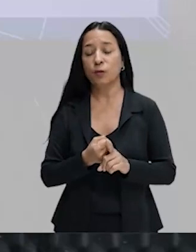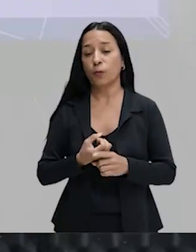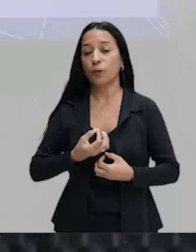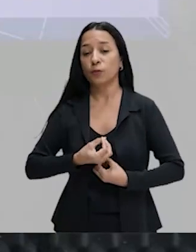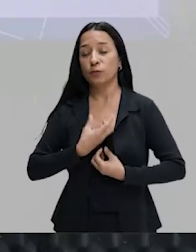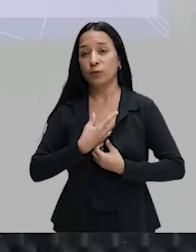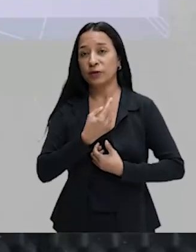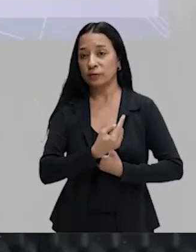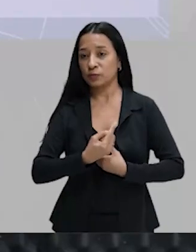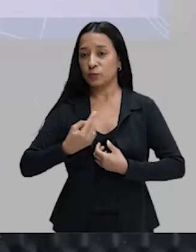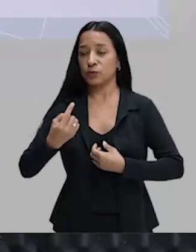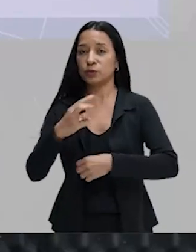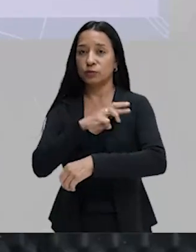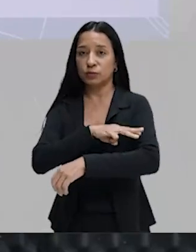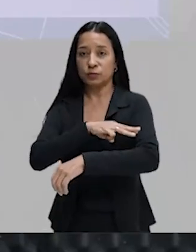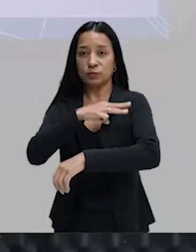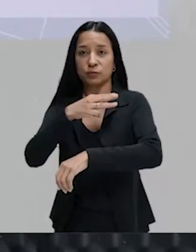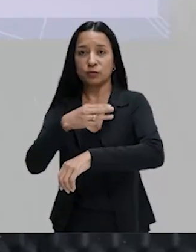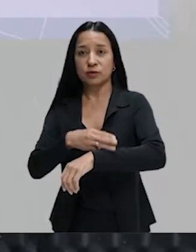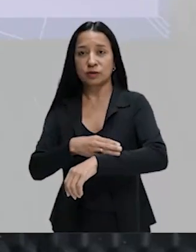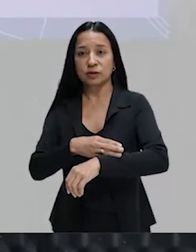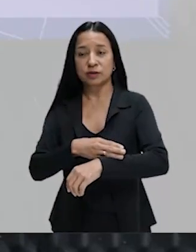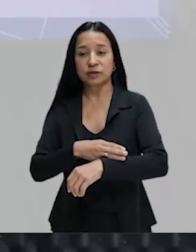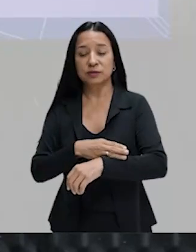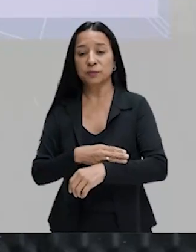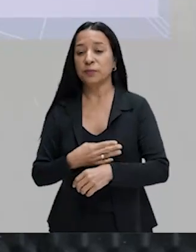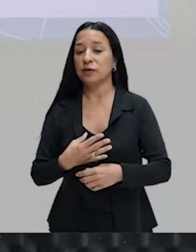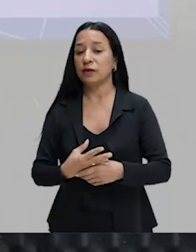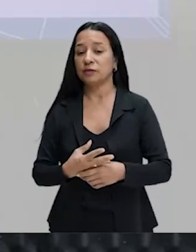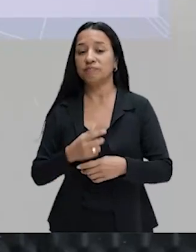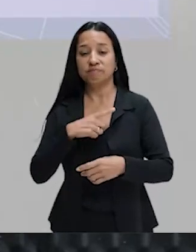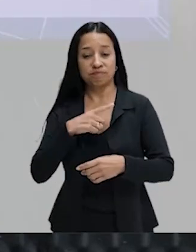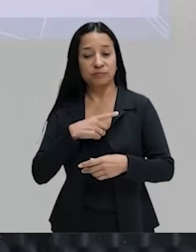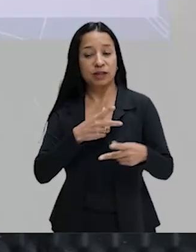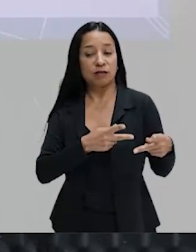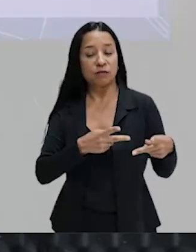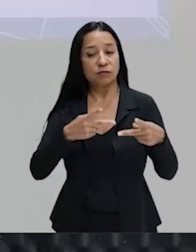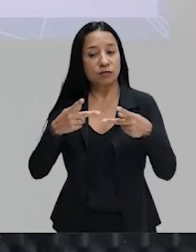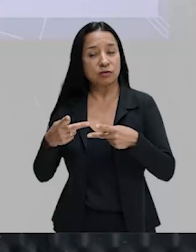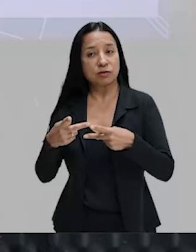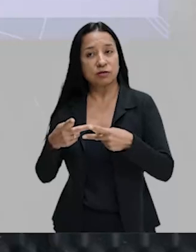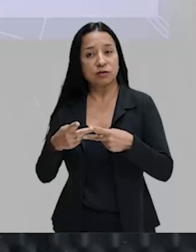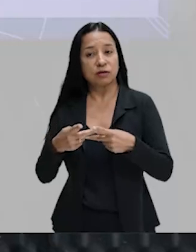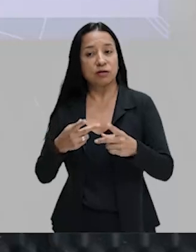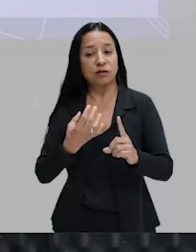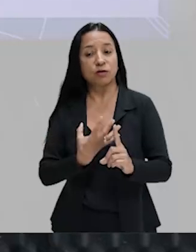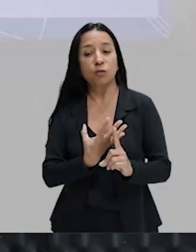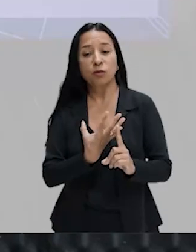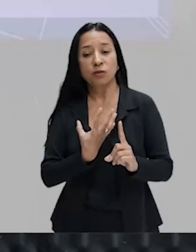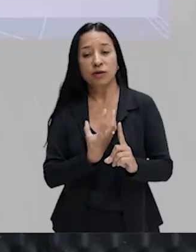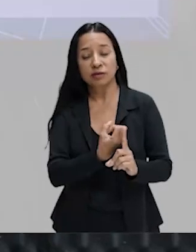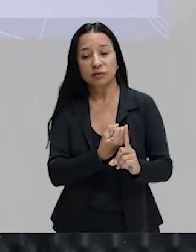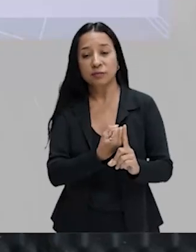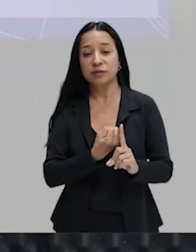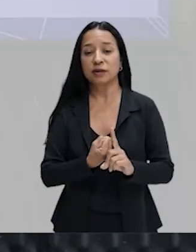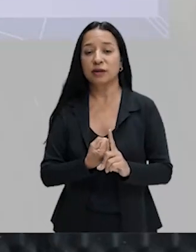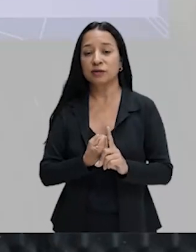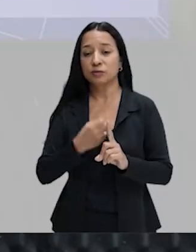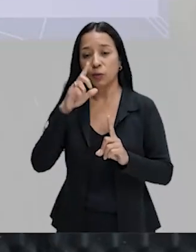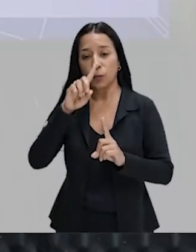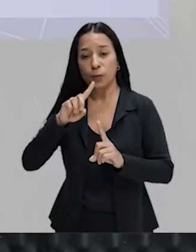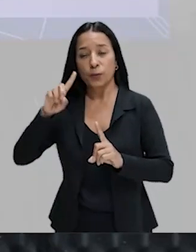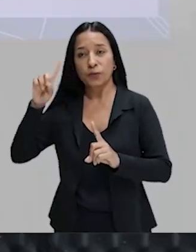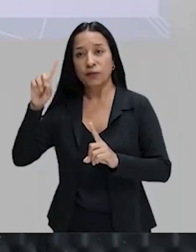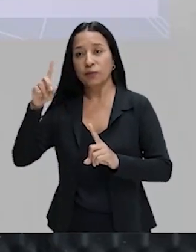nome de Parnaso, e lá eles recebiam visitas, né? Eles eram inspirados por quem? Pelo deus